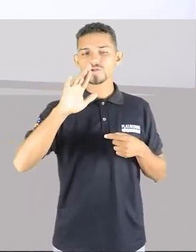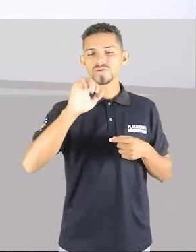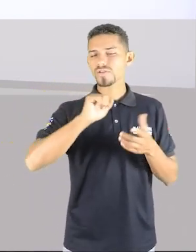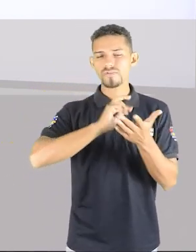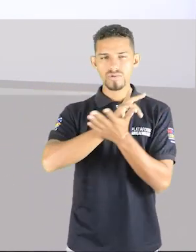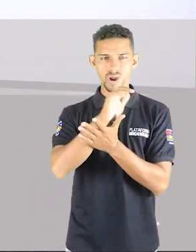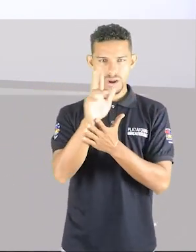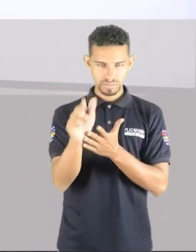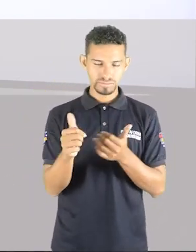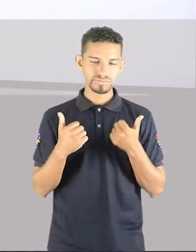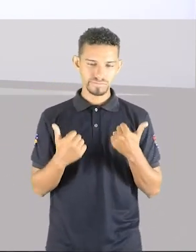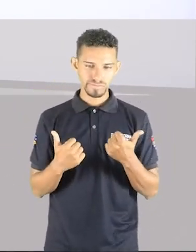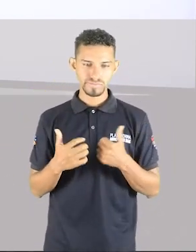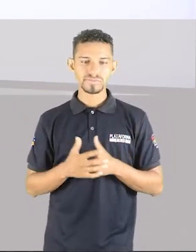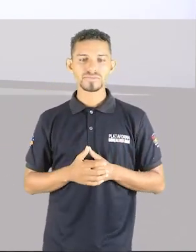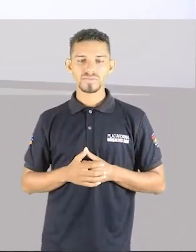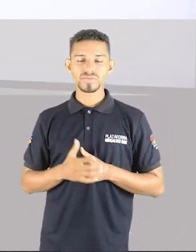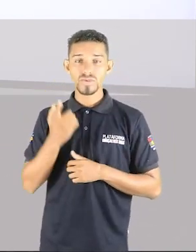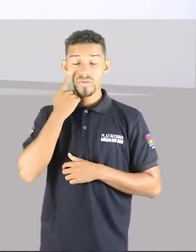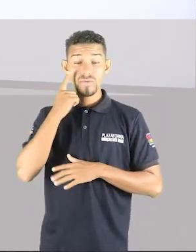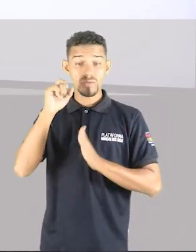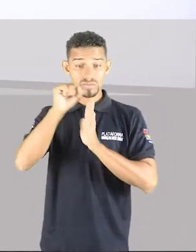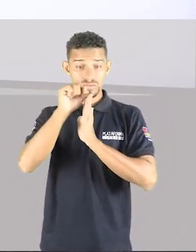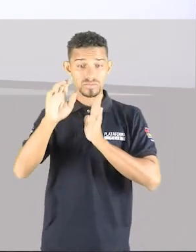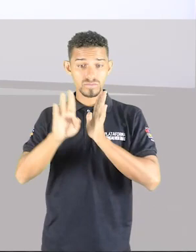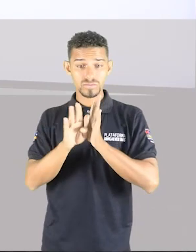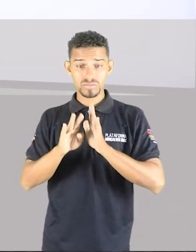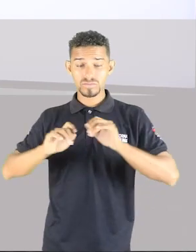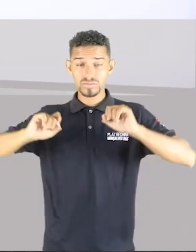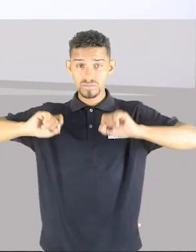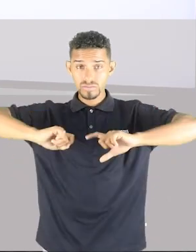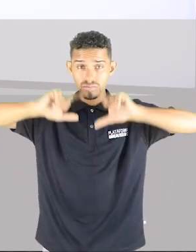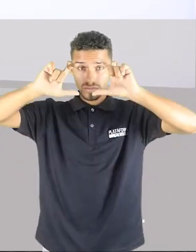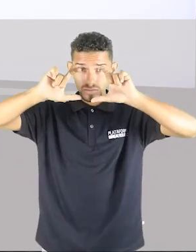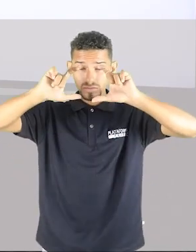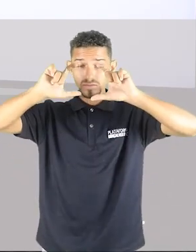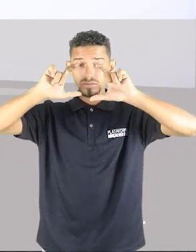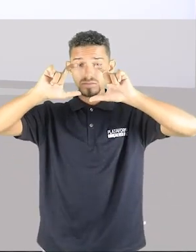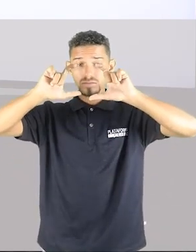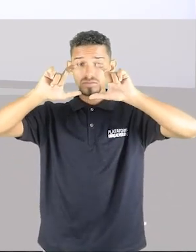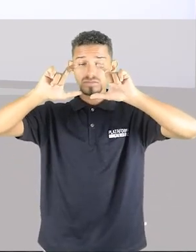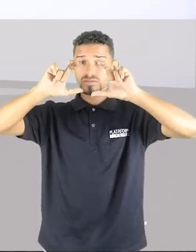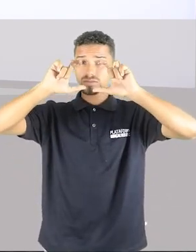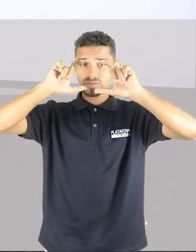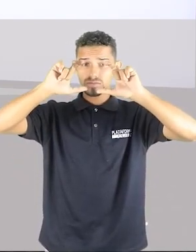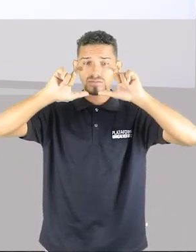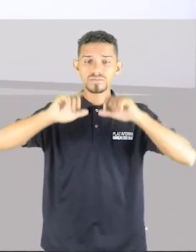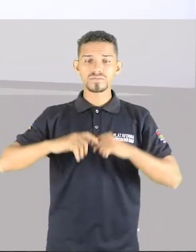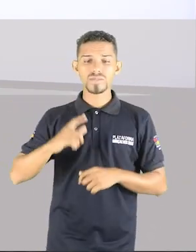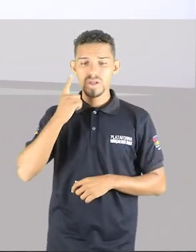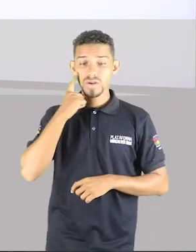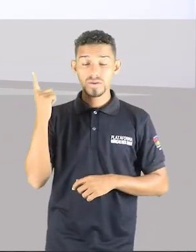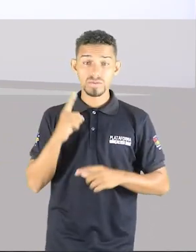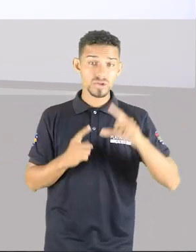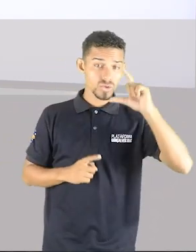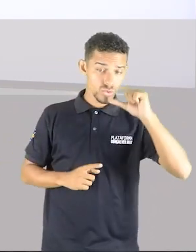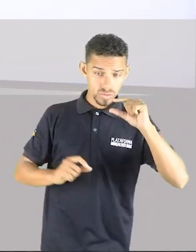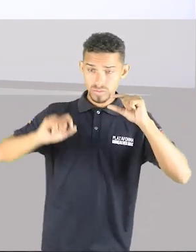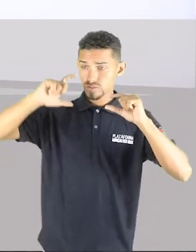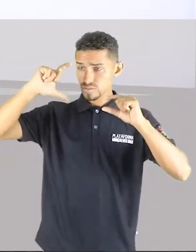capacitores tá aí o símbolo é assim ó as duas linhas paralelas mas de igual tamanho olha aqui ó de tamanhos diferentes